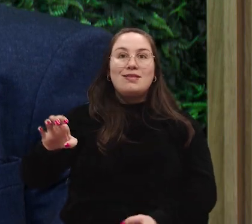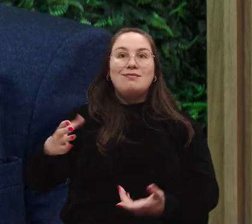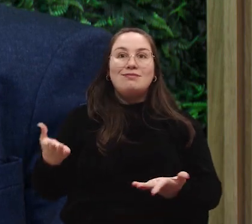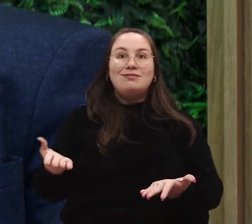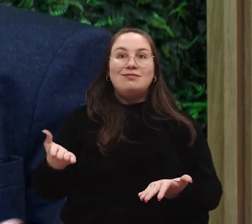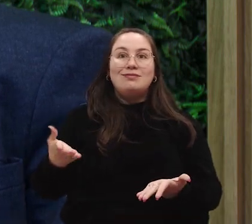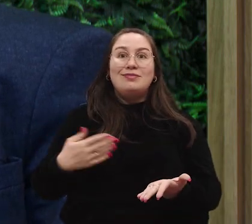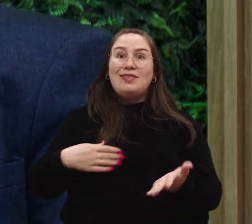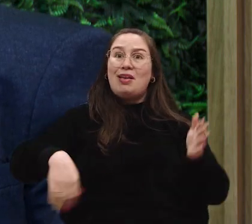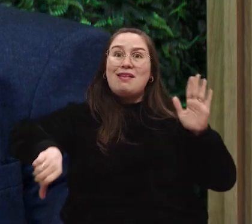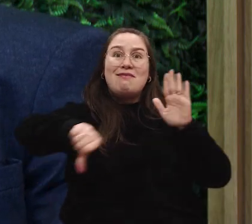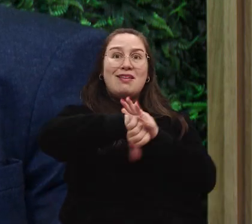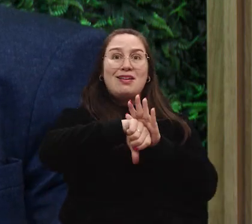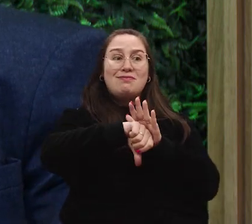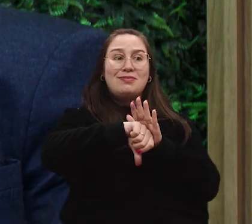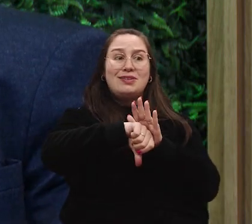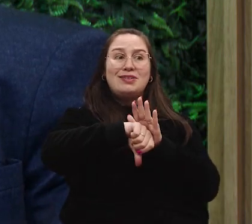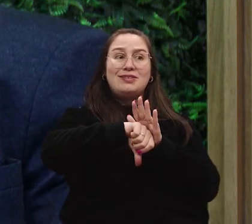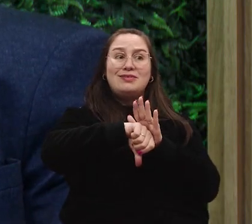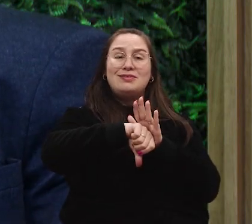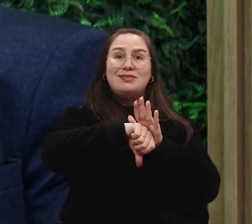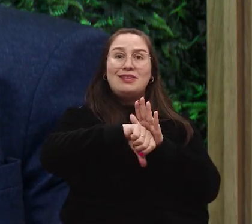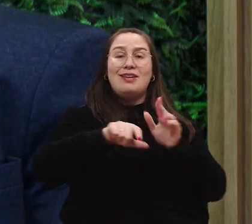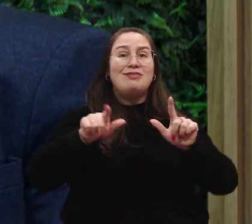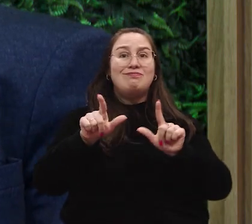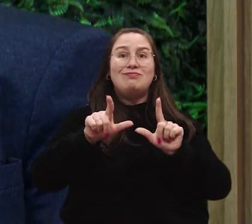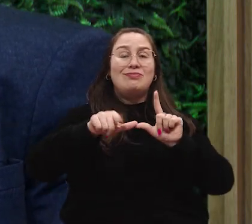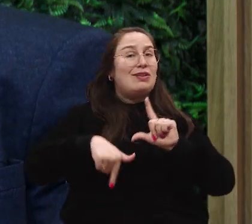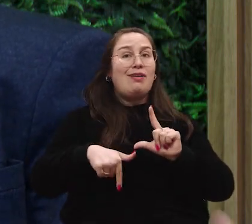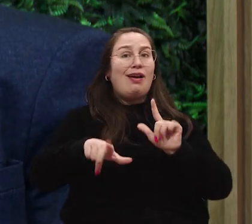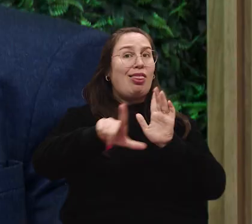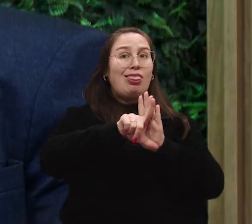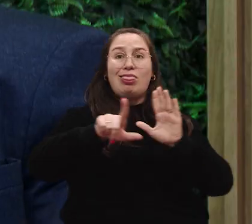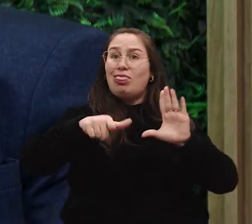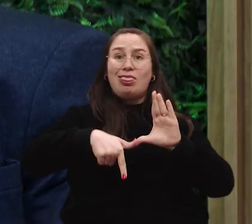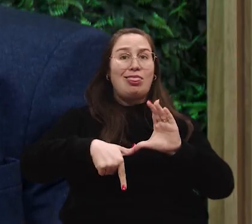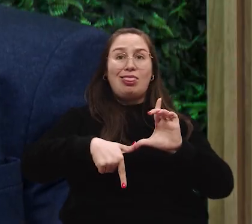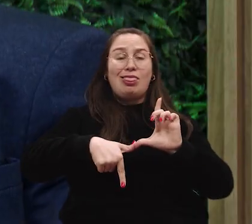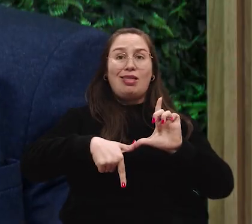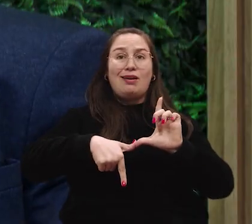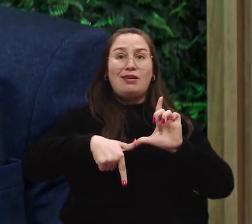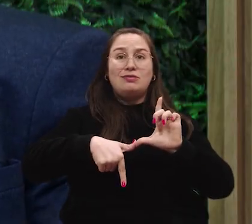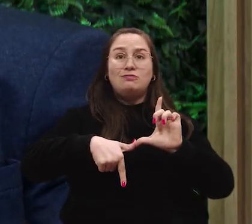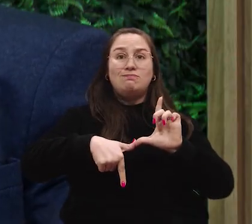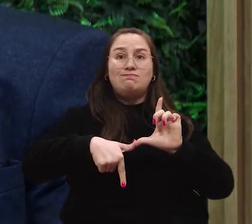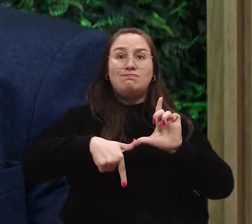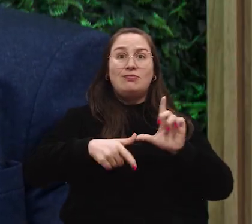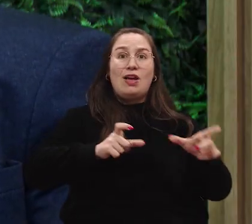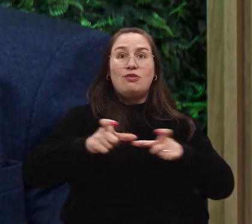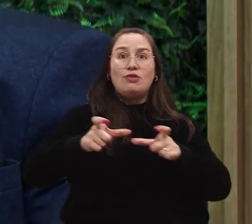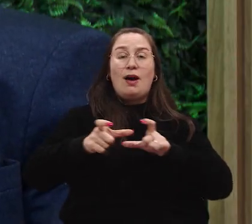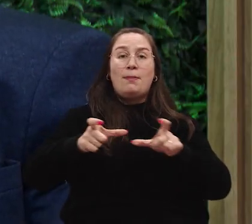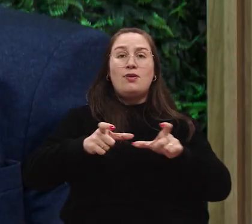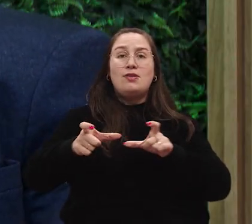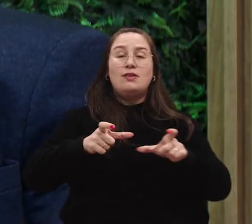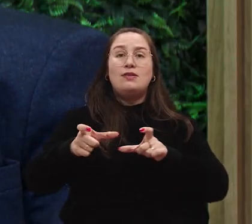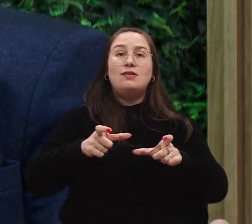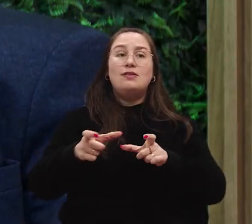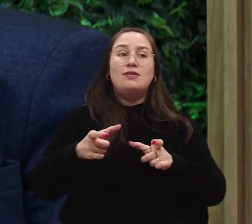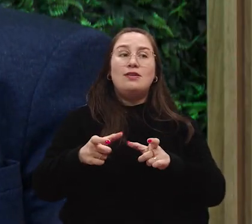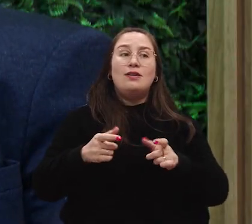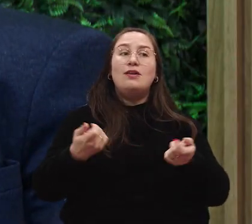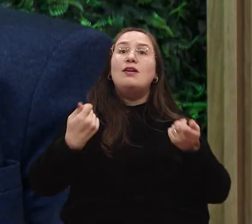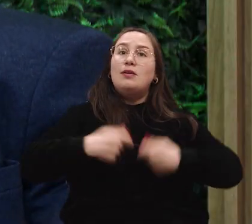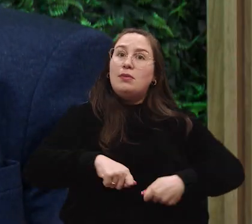bets ilegais. Quer dizer, a legal já para mim não é legal, porque legalizaram o ilegal, é um jogo, é uma aposta, e não